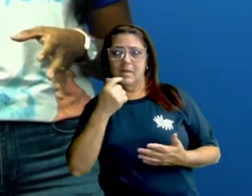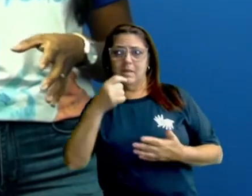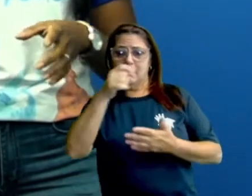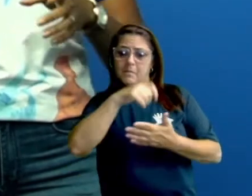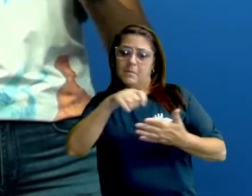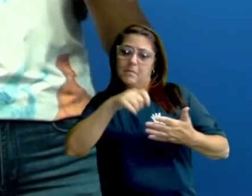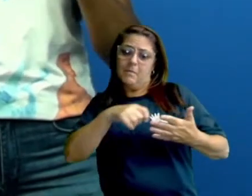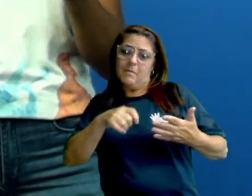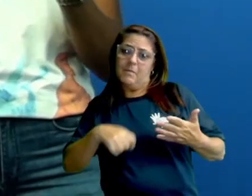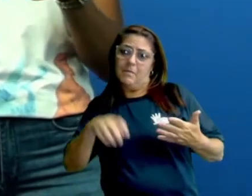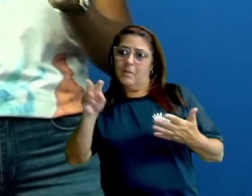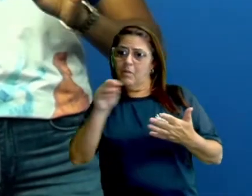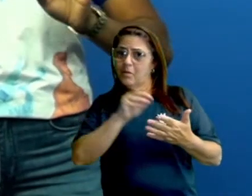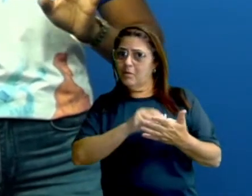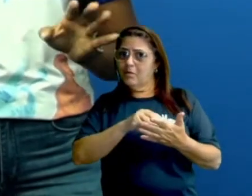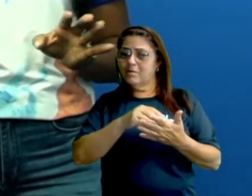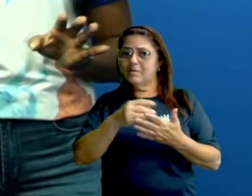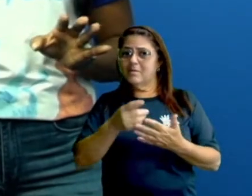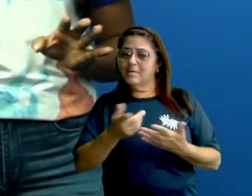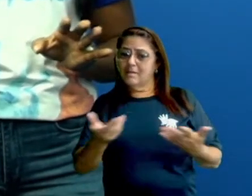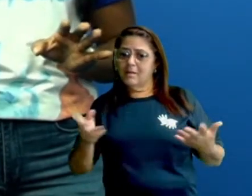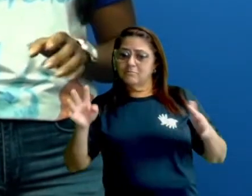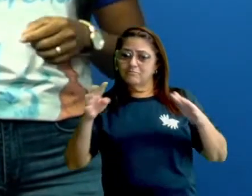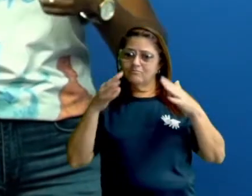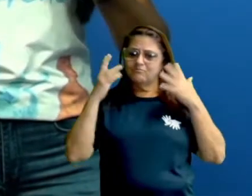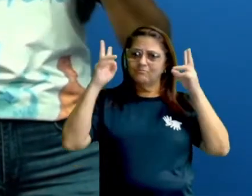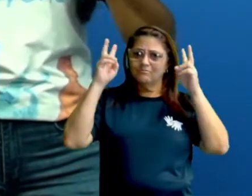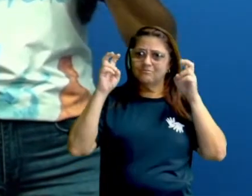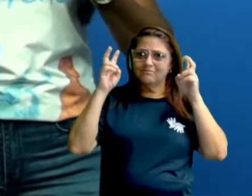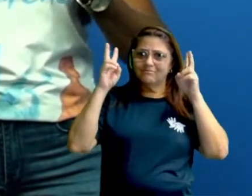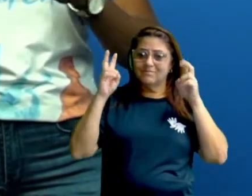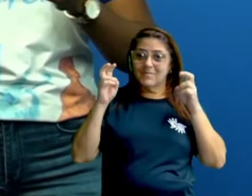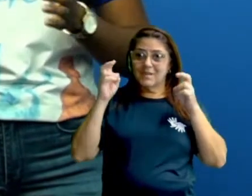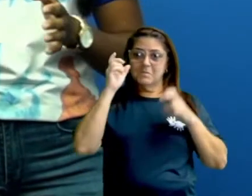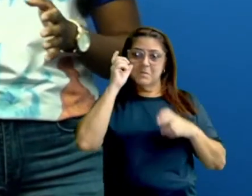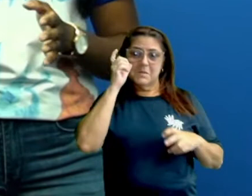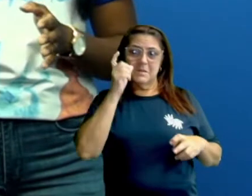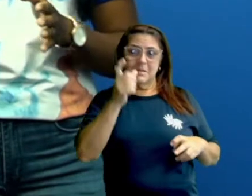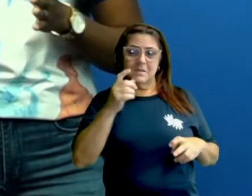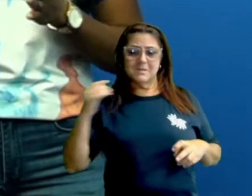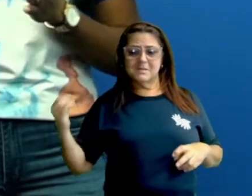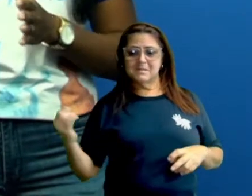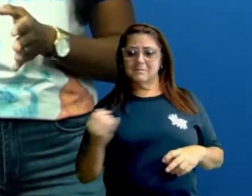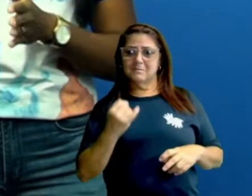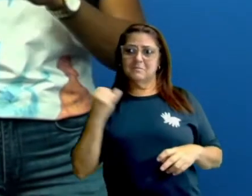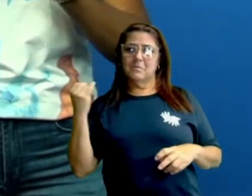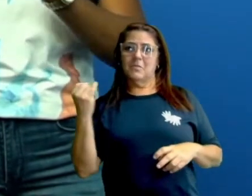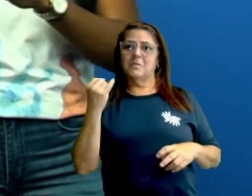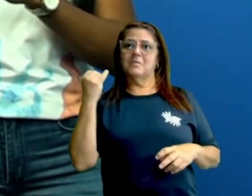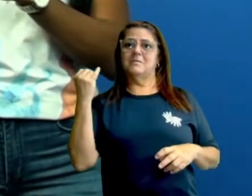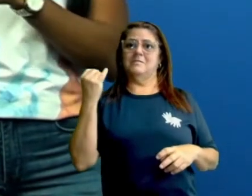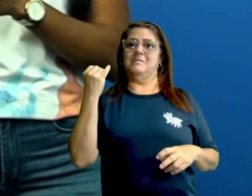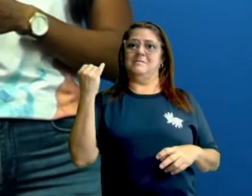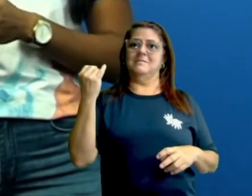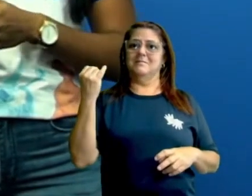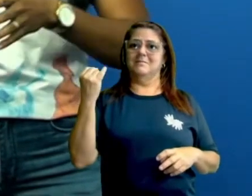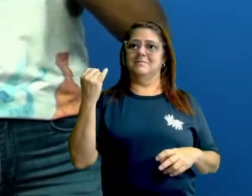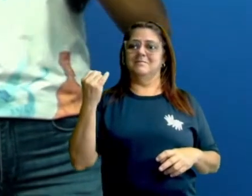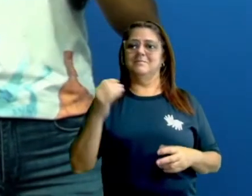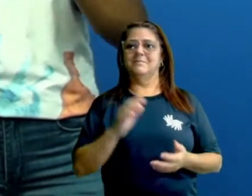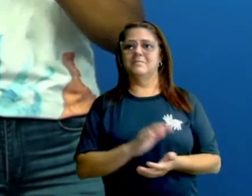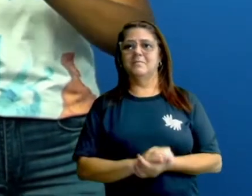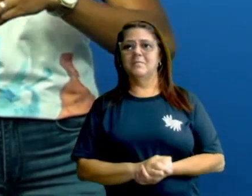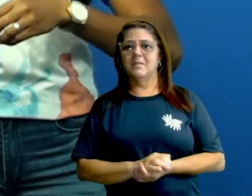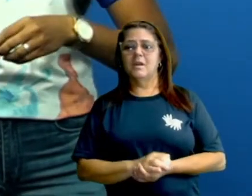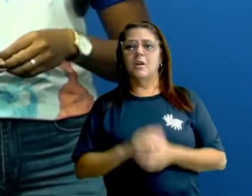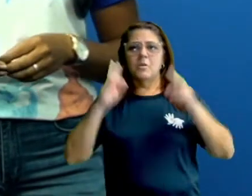aquelas anotações. Então, se liga, porque o tema de hoje é um tema muito importante e que requer muita atenção.